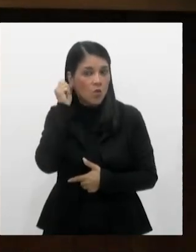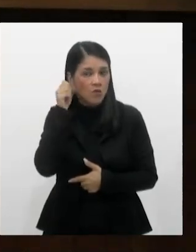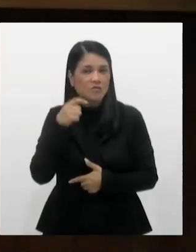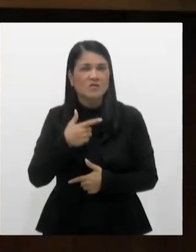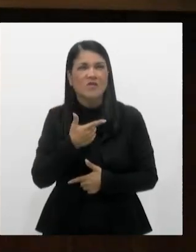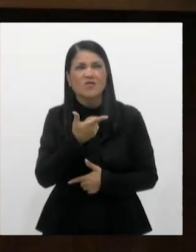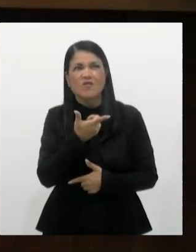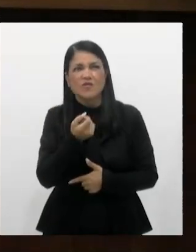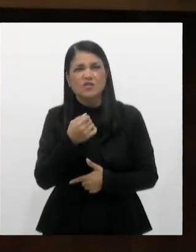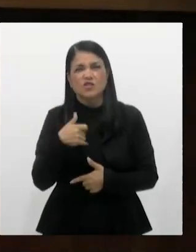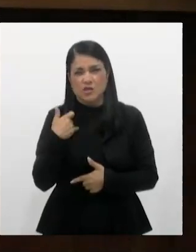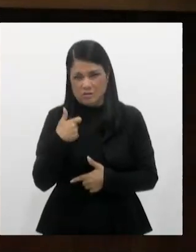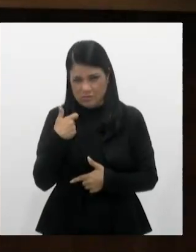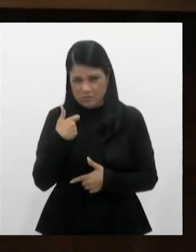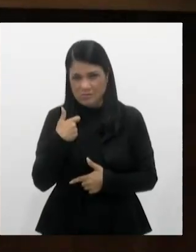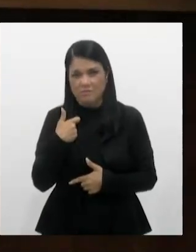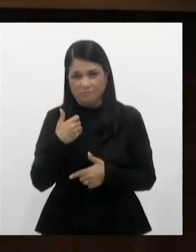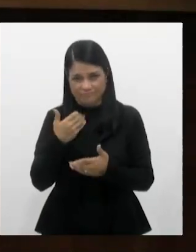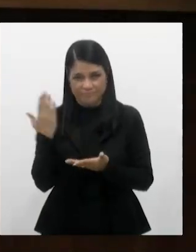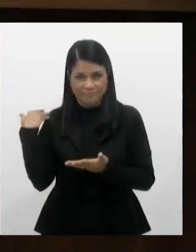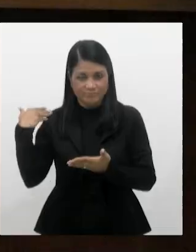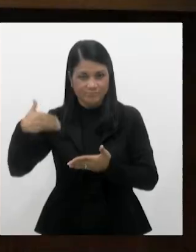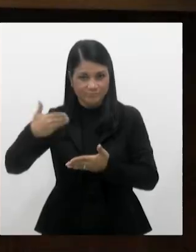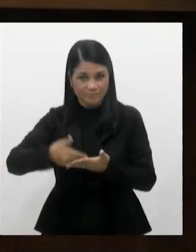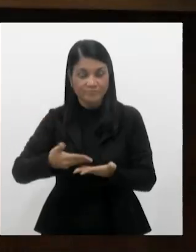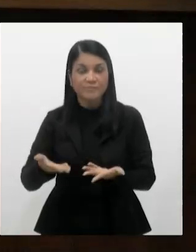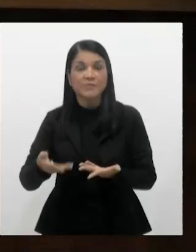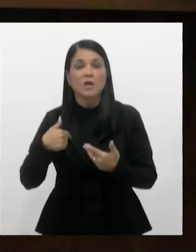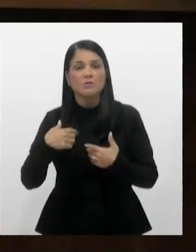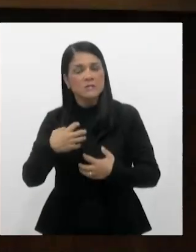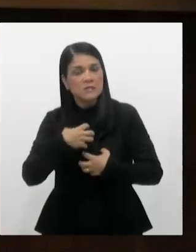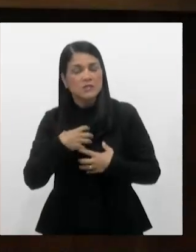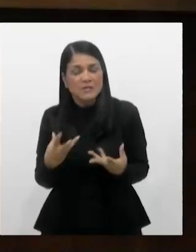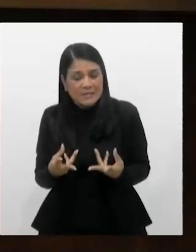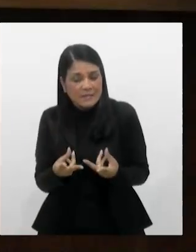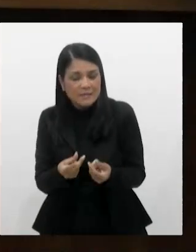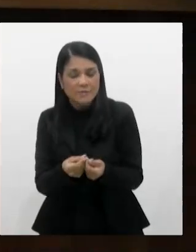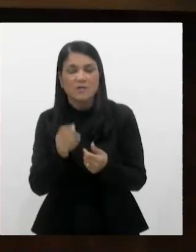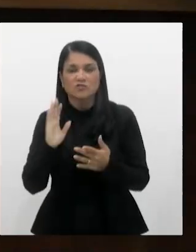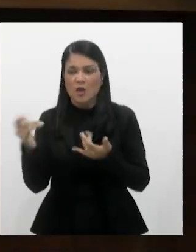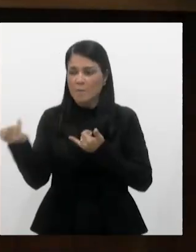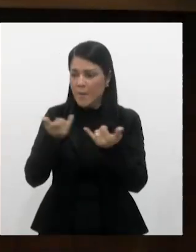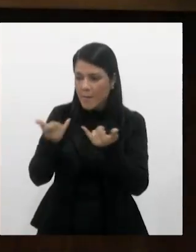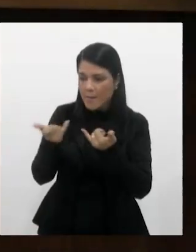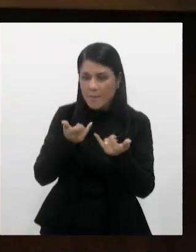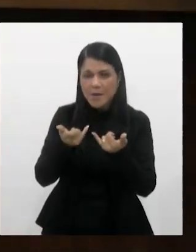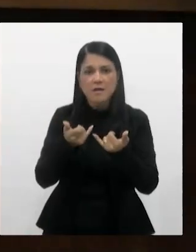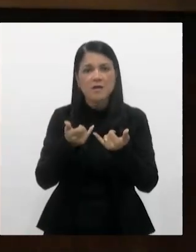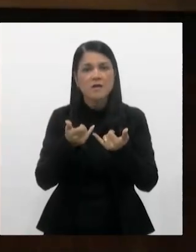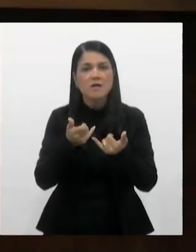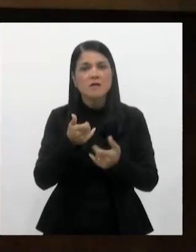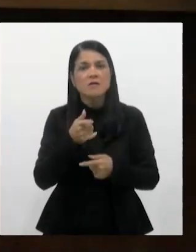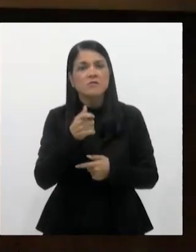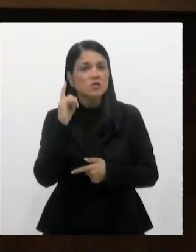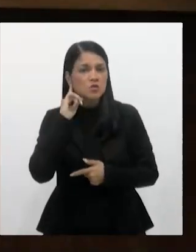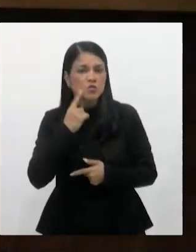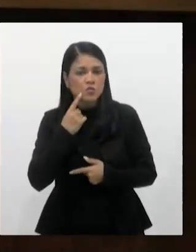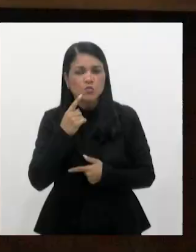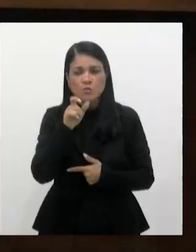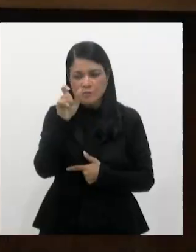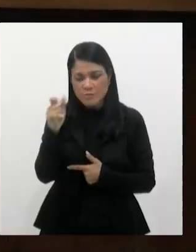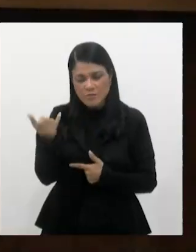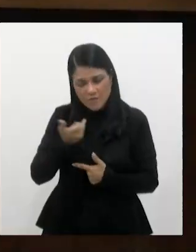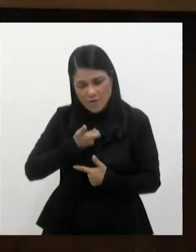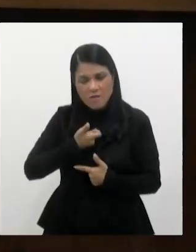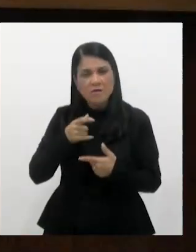anos de idade, eu me sinto muito sensibilizada com isso, que eu já ouvi muitos relatos de pessoas que querem praticar esporte, têm muita